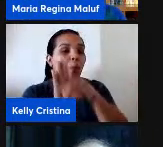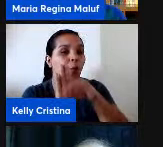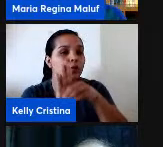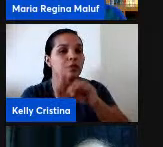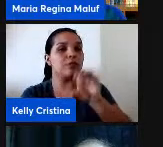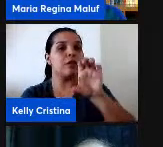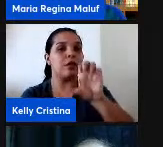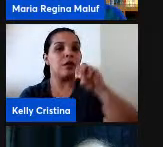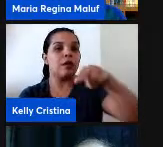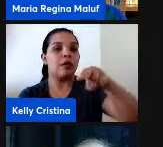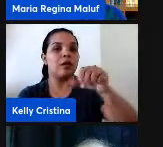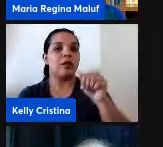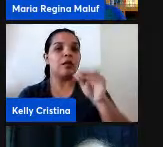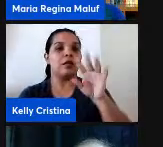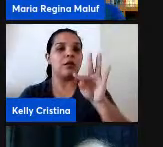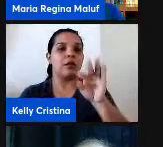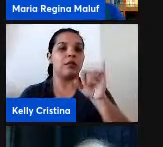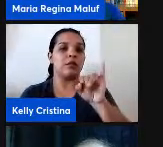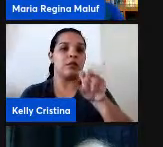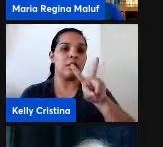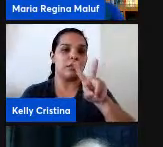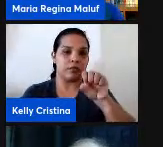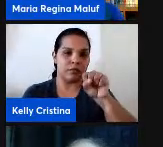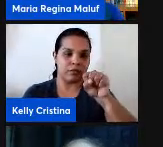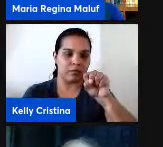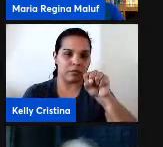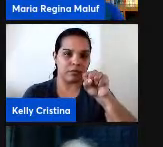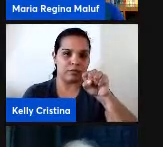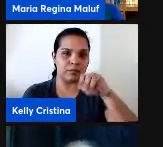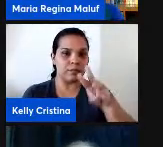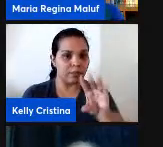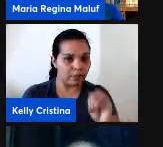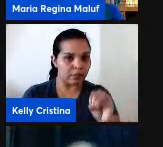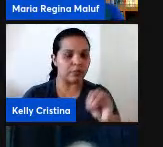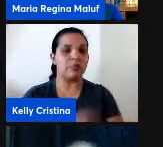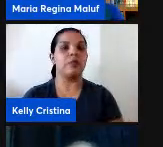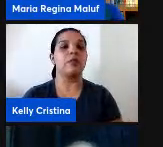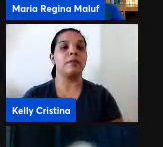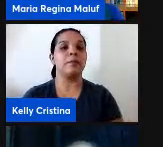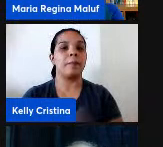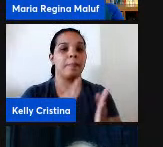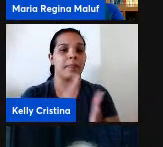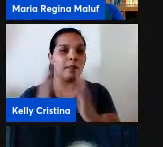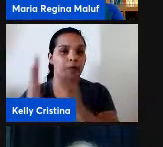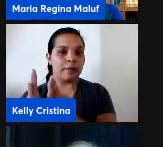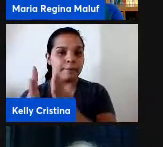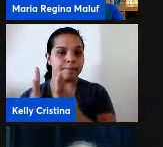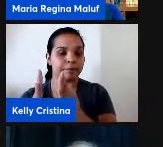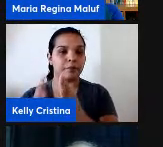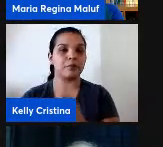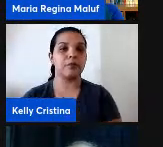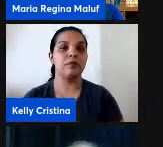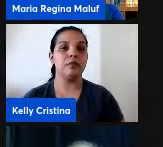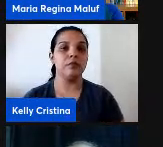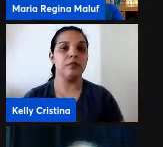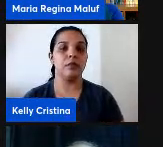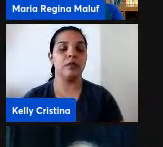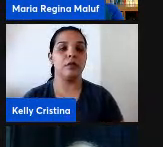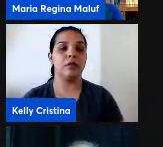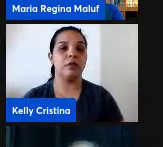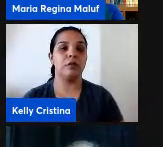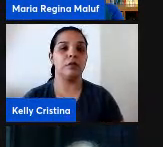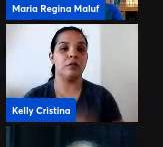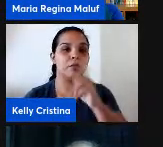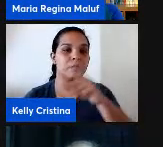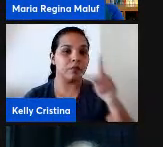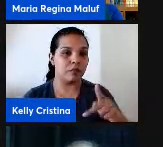Então, você tem, por exemplo, aqui na direita, uma unidade autopoética, genérica, né? Pode ser uma célula, pode ser um ser